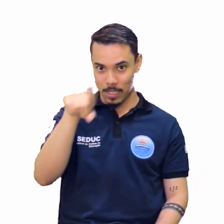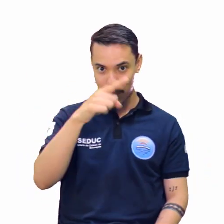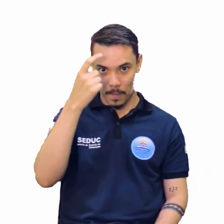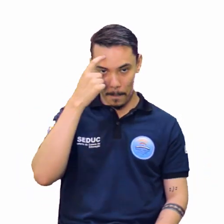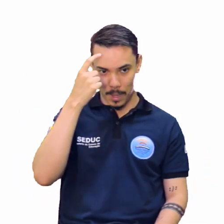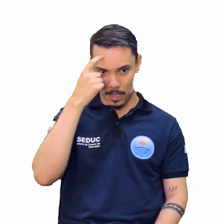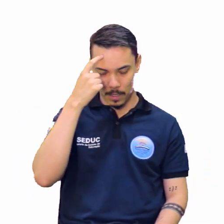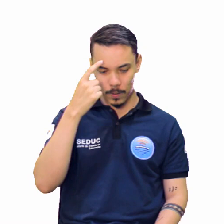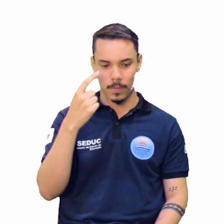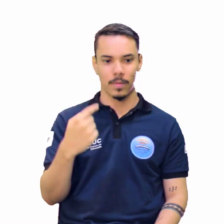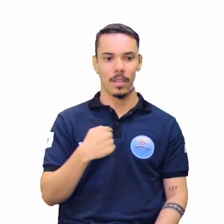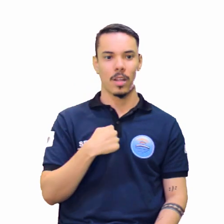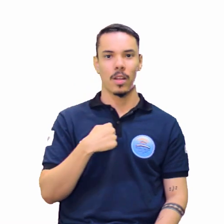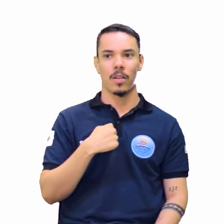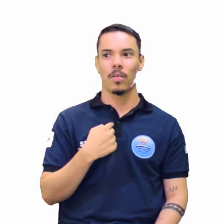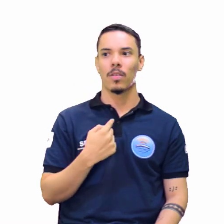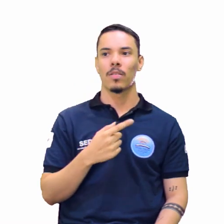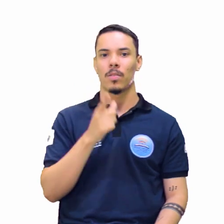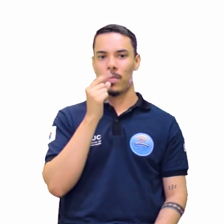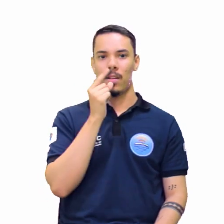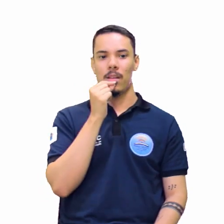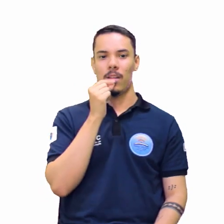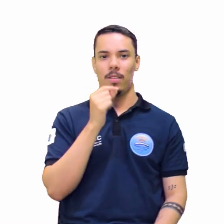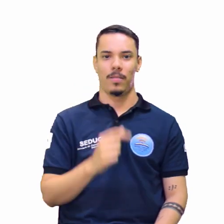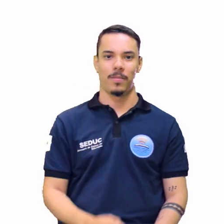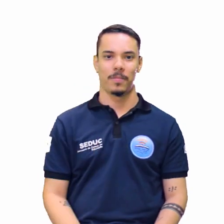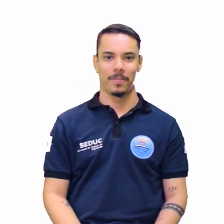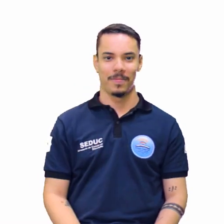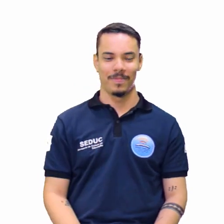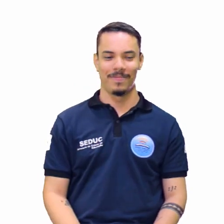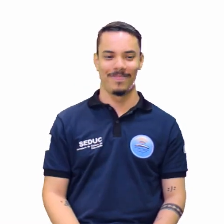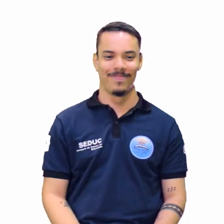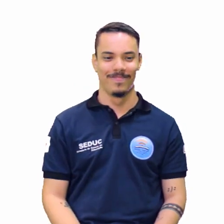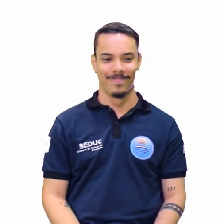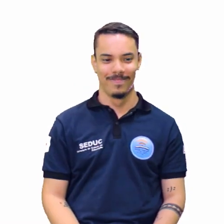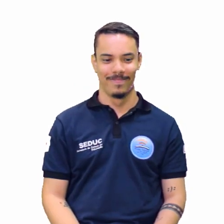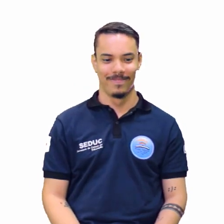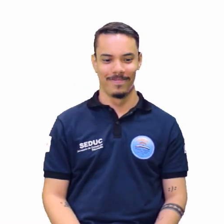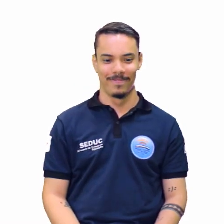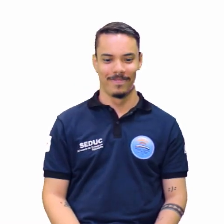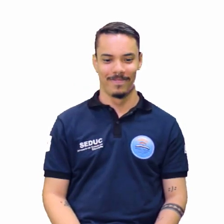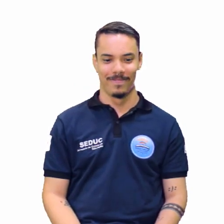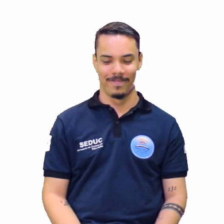estão pensando analisando as alternativas eu vou tomar um pouquinho d'água